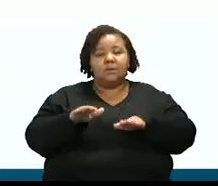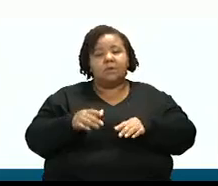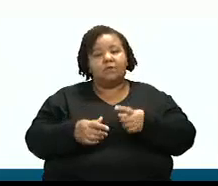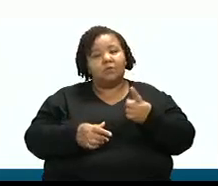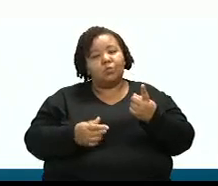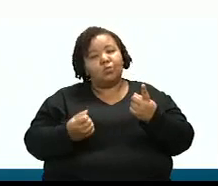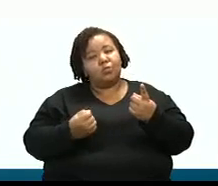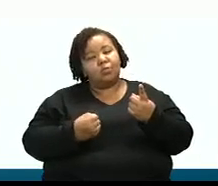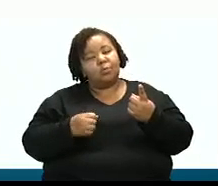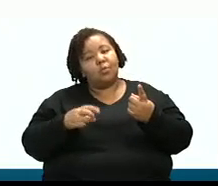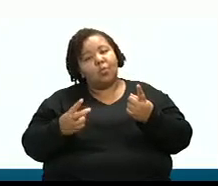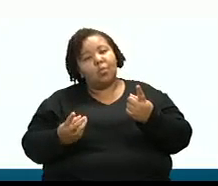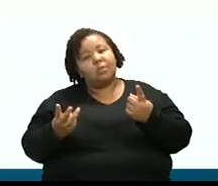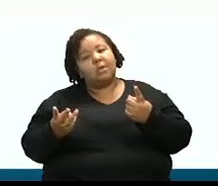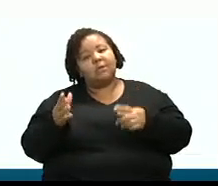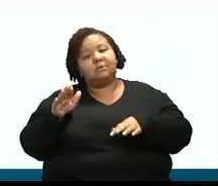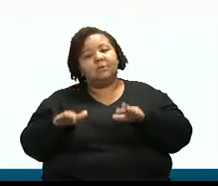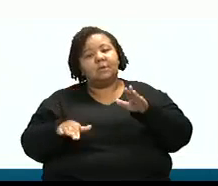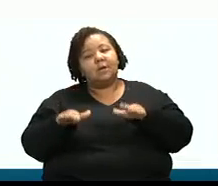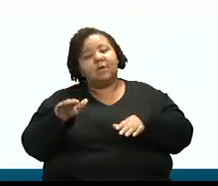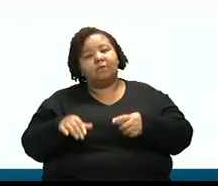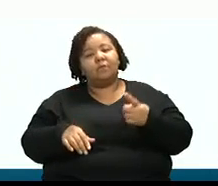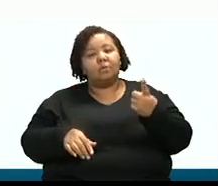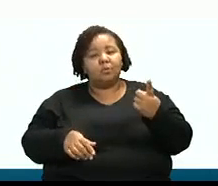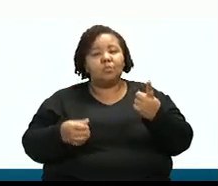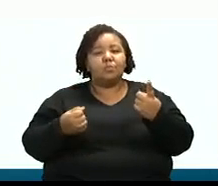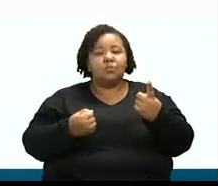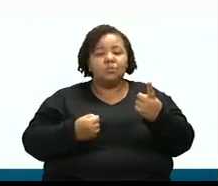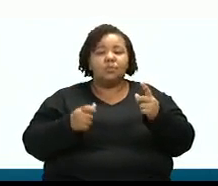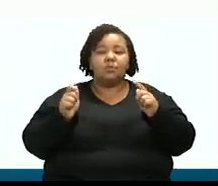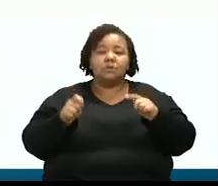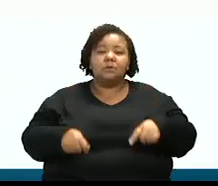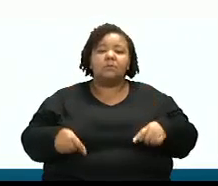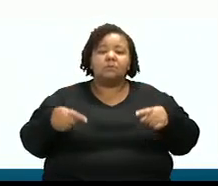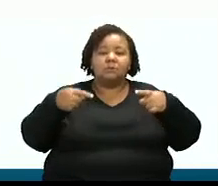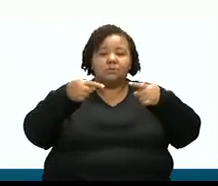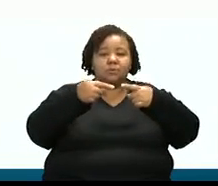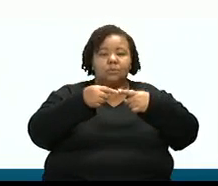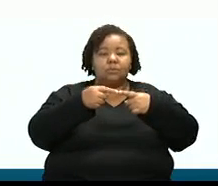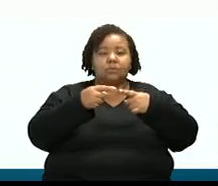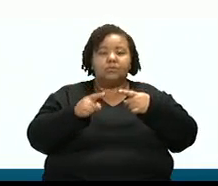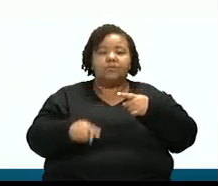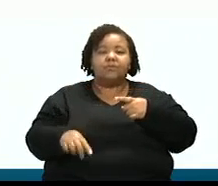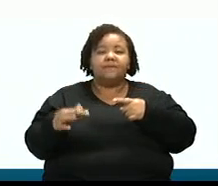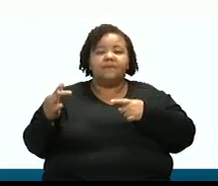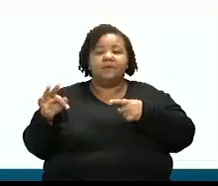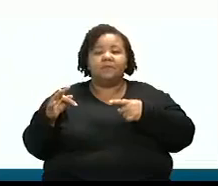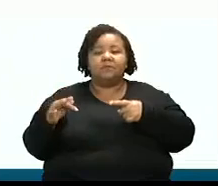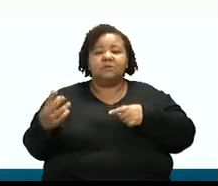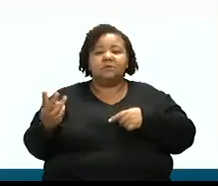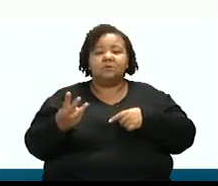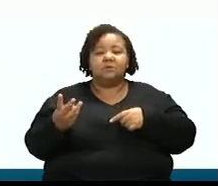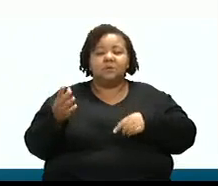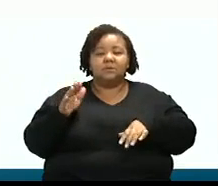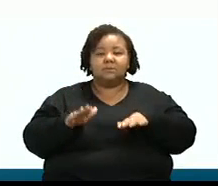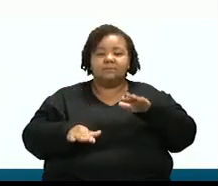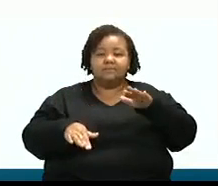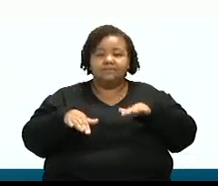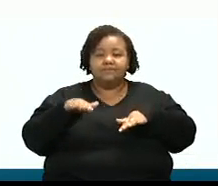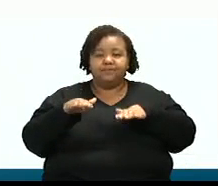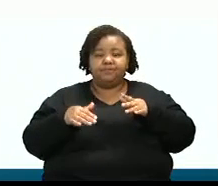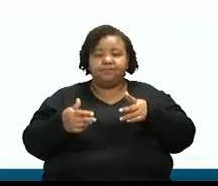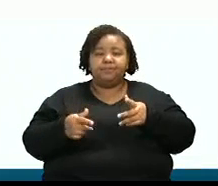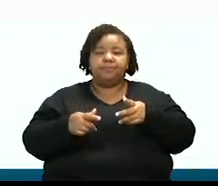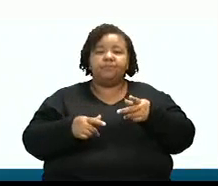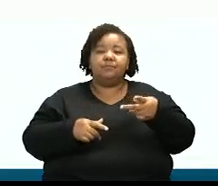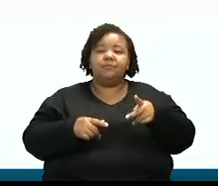3 variáveis em um número. E nós podemos adequar essa definição para uma função de 3 variáveis. Então, função de